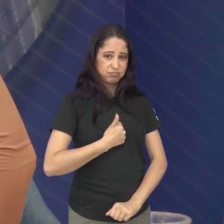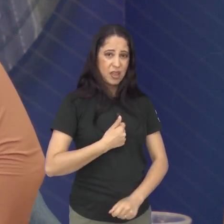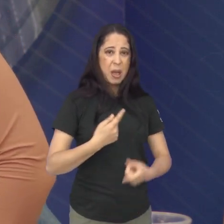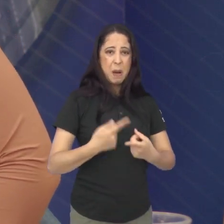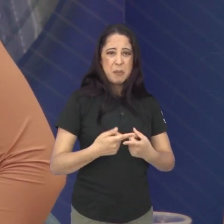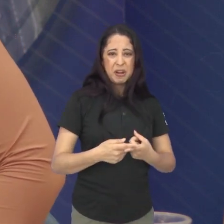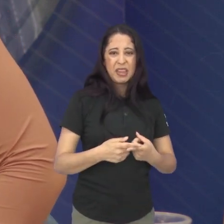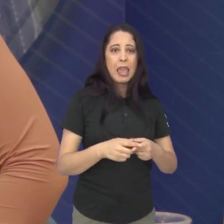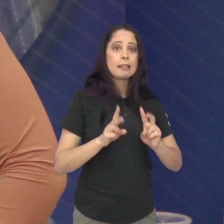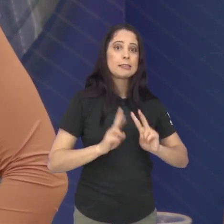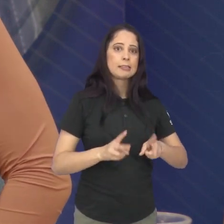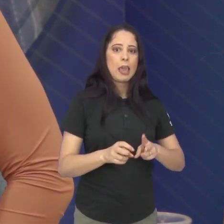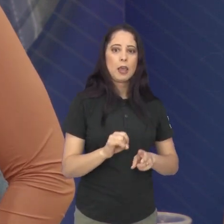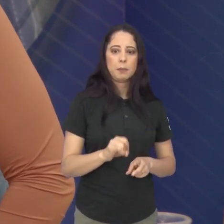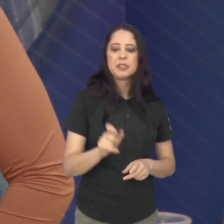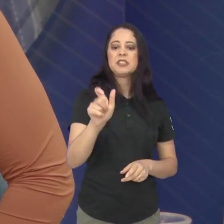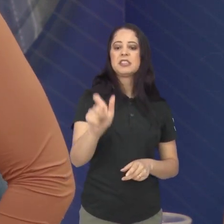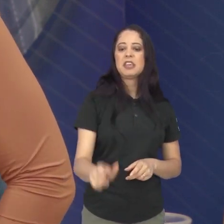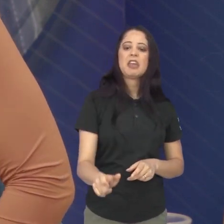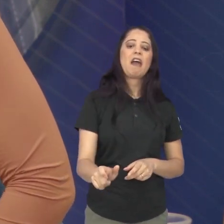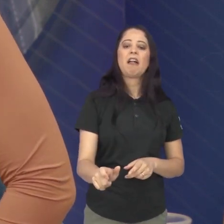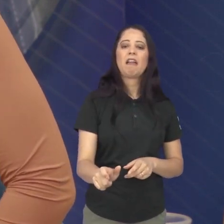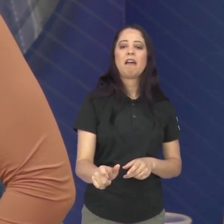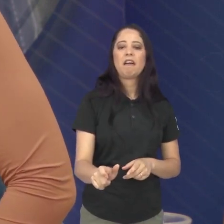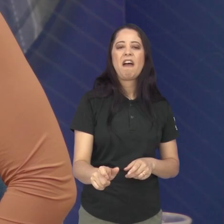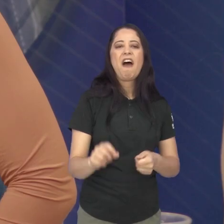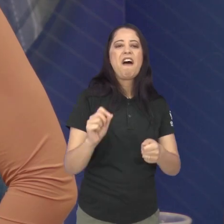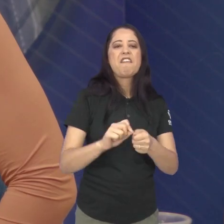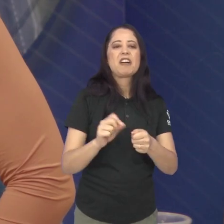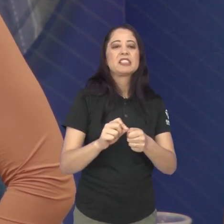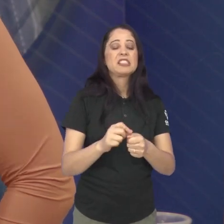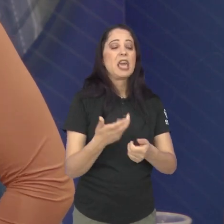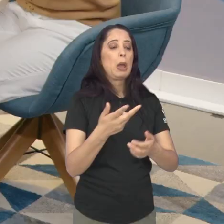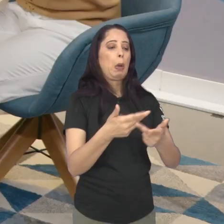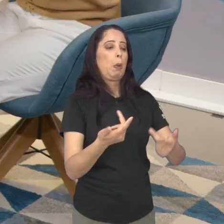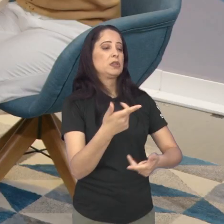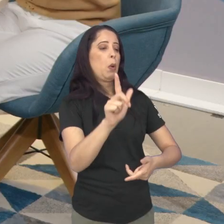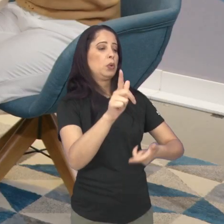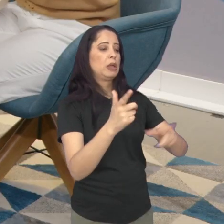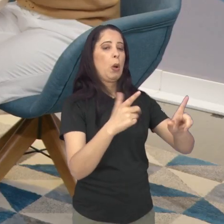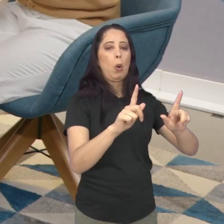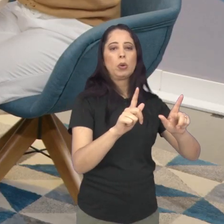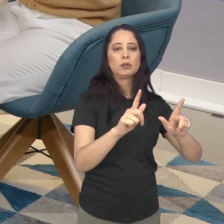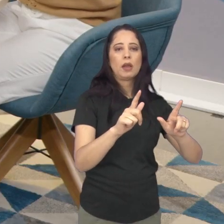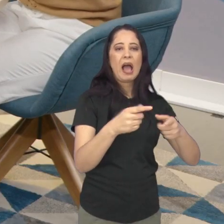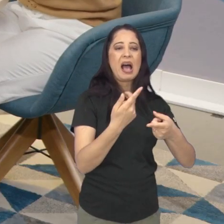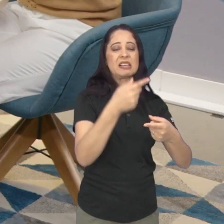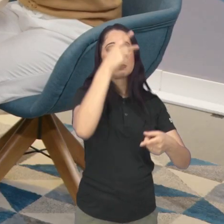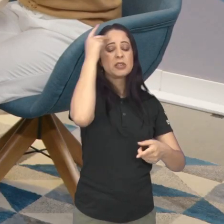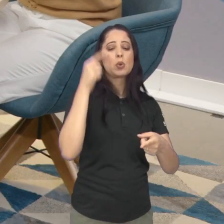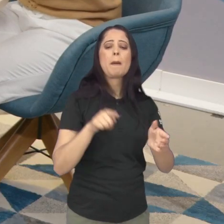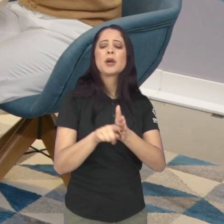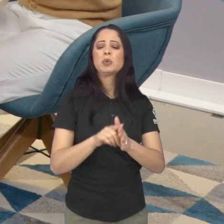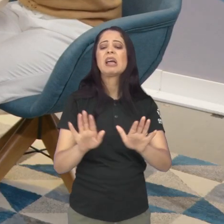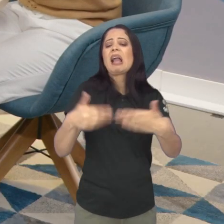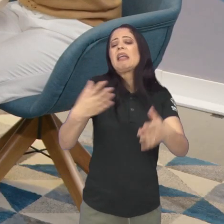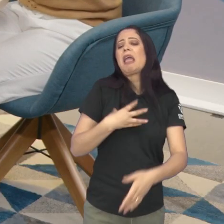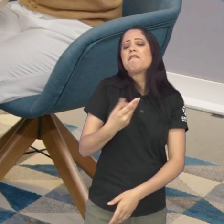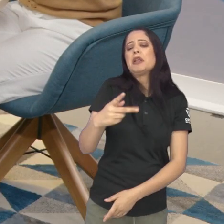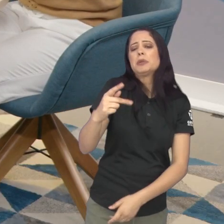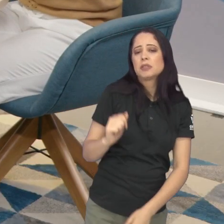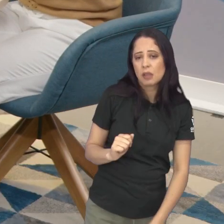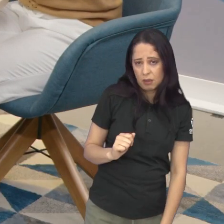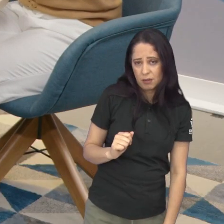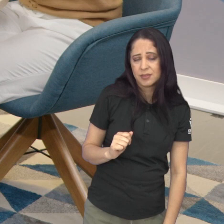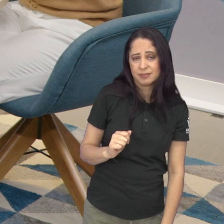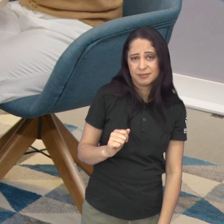alguma coisa fora, mas cadê o seu filho e tudo mais? E é uma situação ainda mais complicada nesse sentido, né? E muitas vezes as pessoas também não